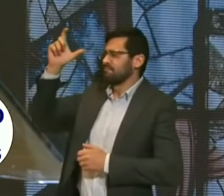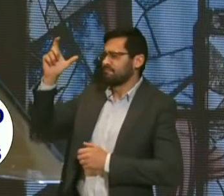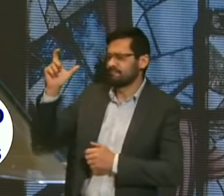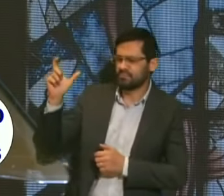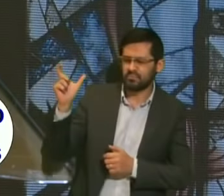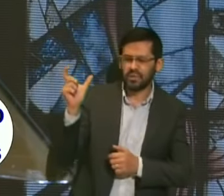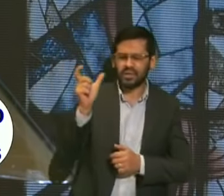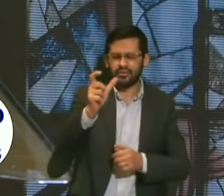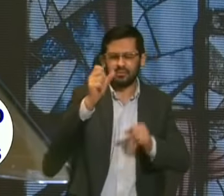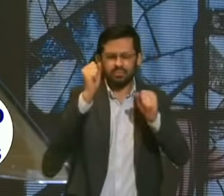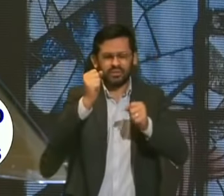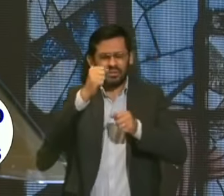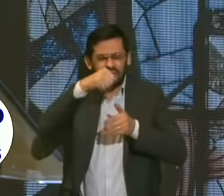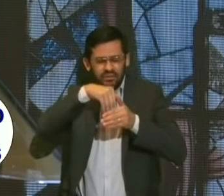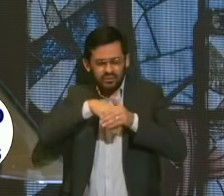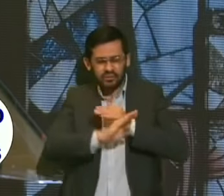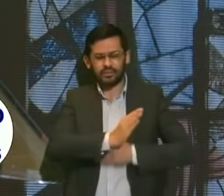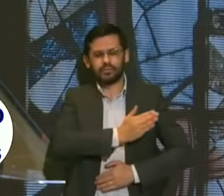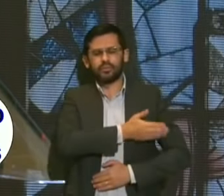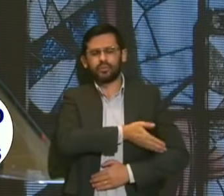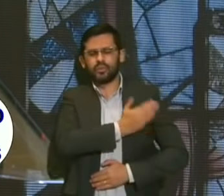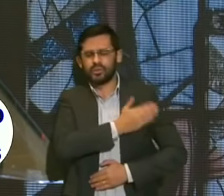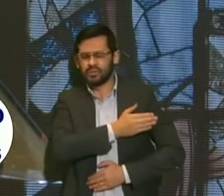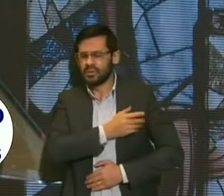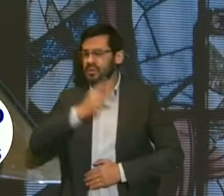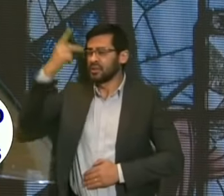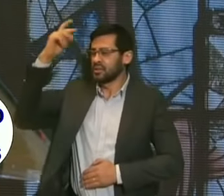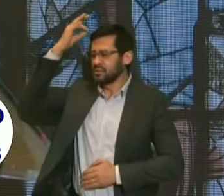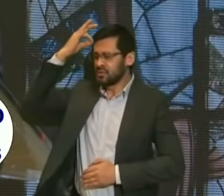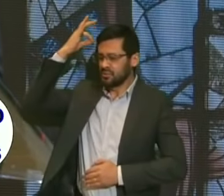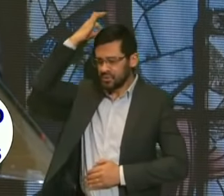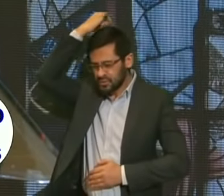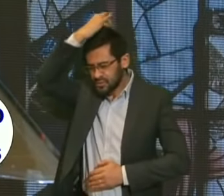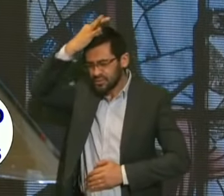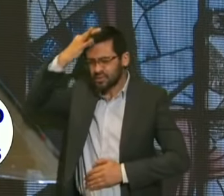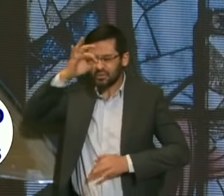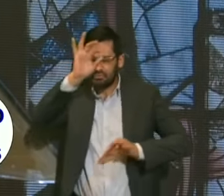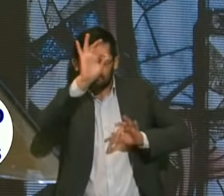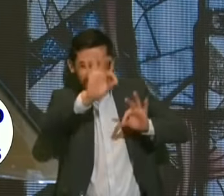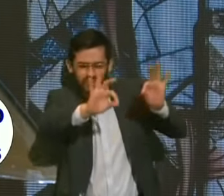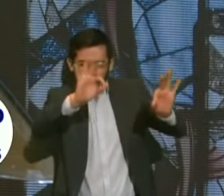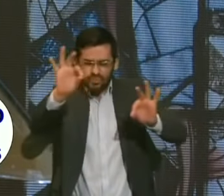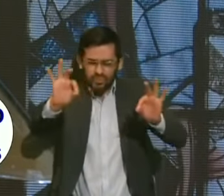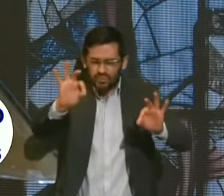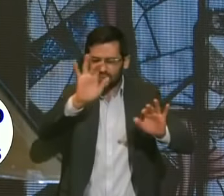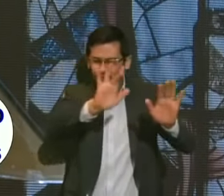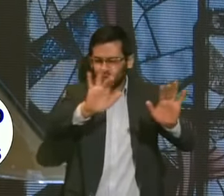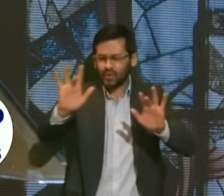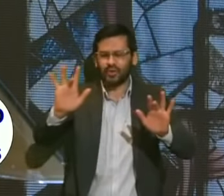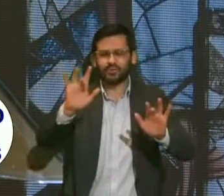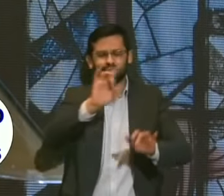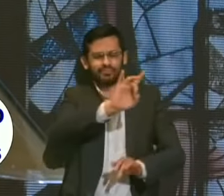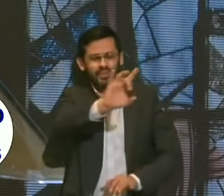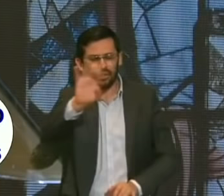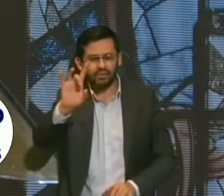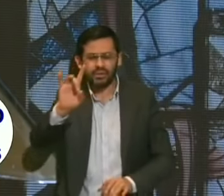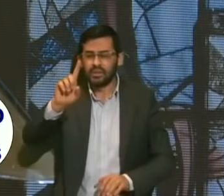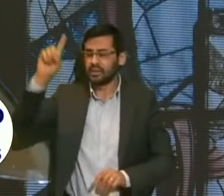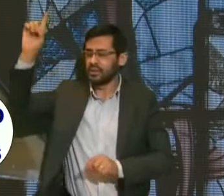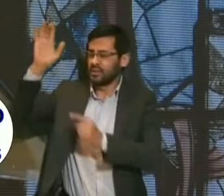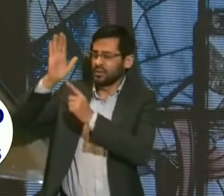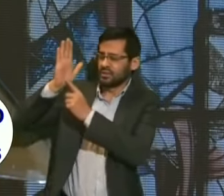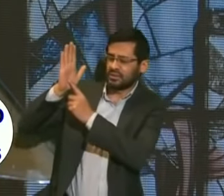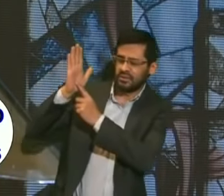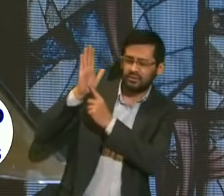possa ser aplicada pelo teu Espírito Santo na vida dessas pessoas. E que o Senhor se revele